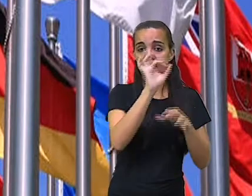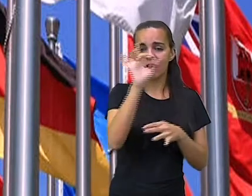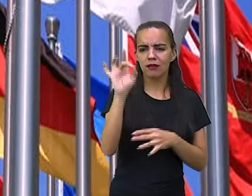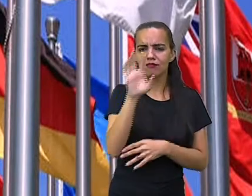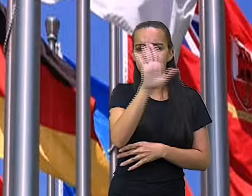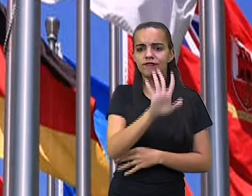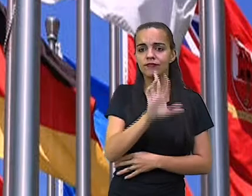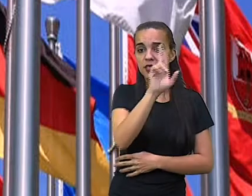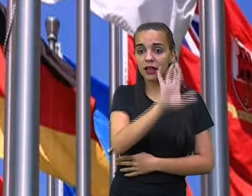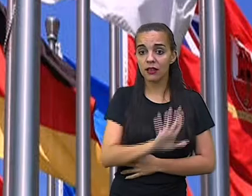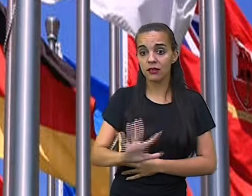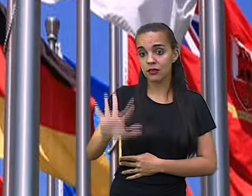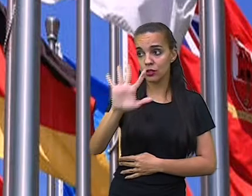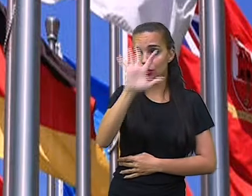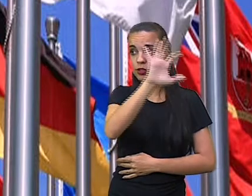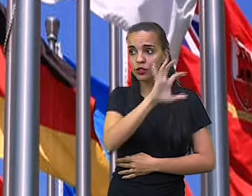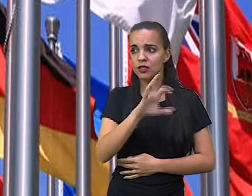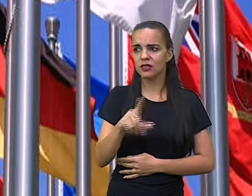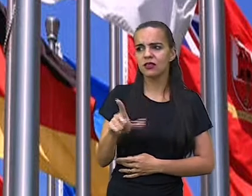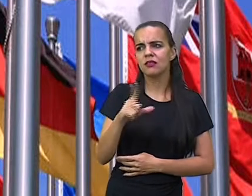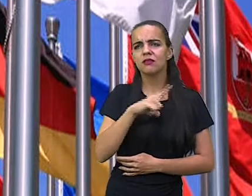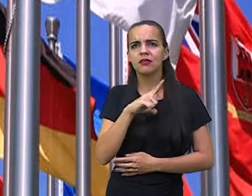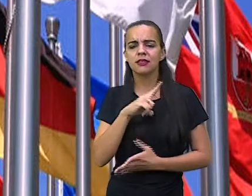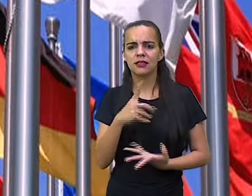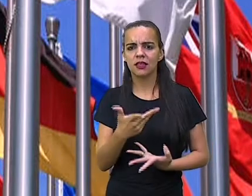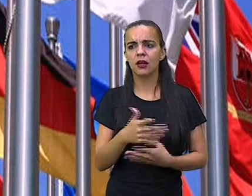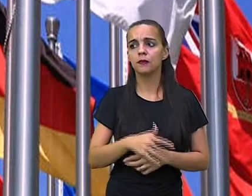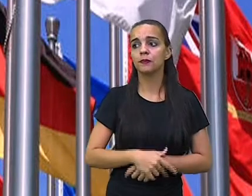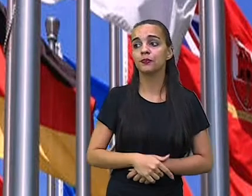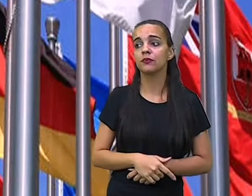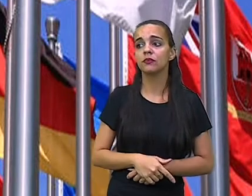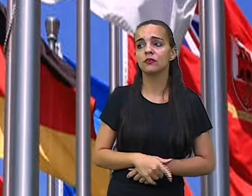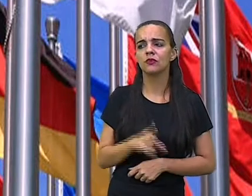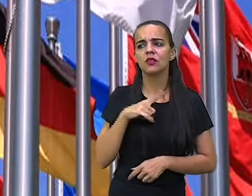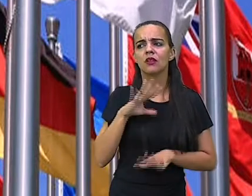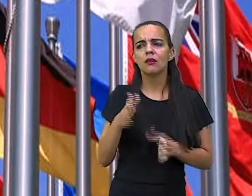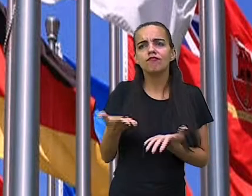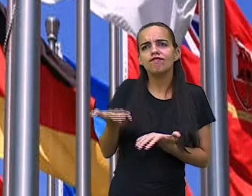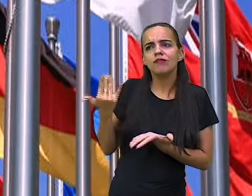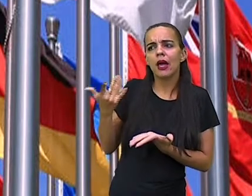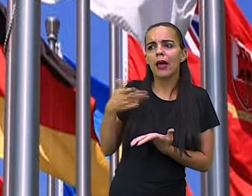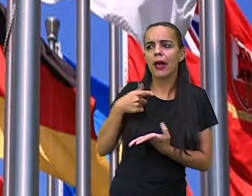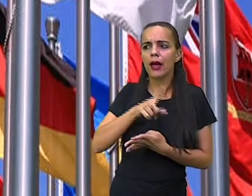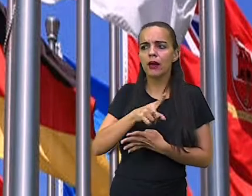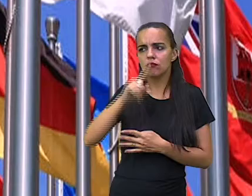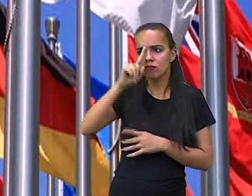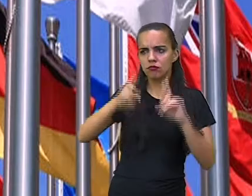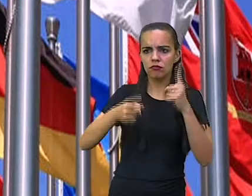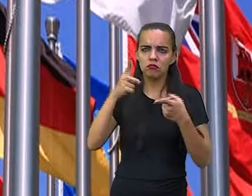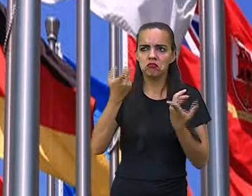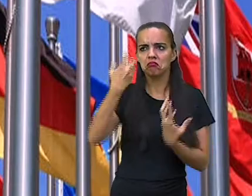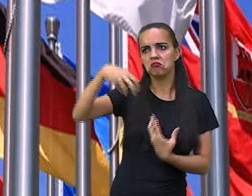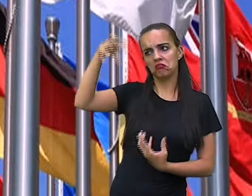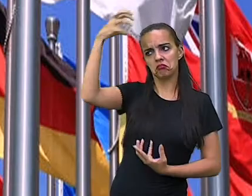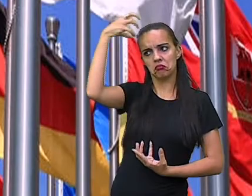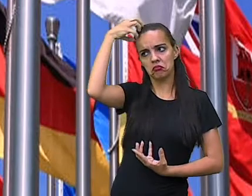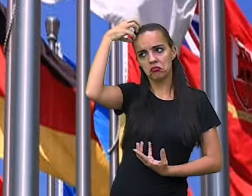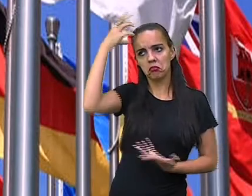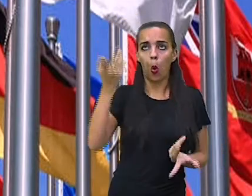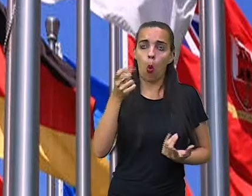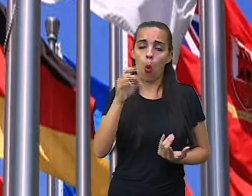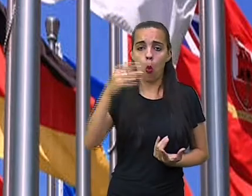compõe hoje o Estado italiano, ele era comandado por um rei, por